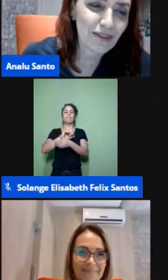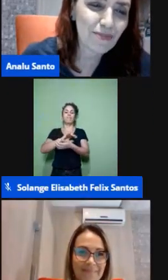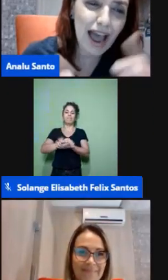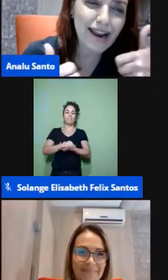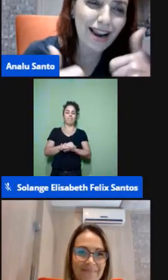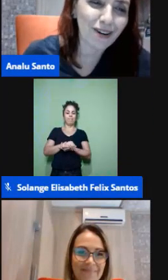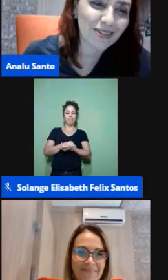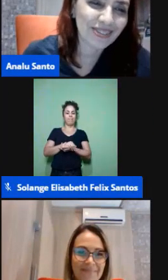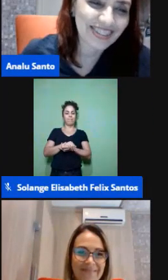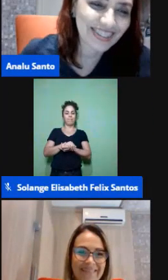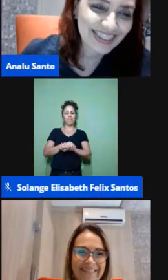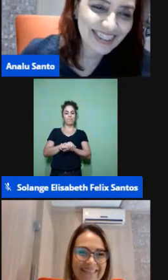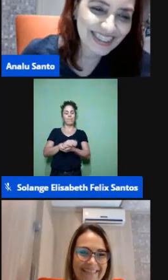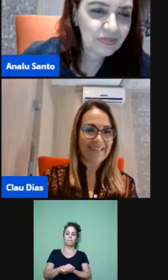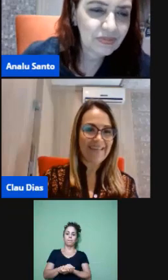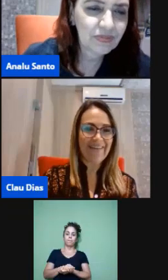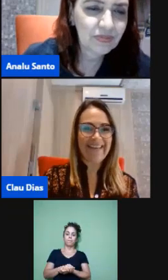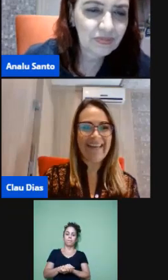Vamos lá, Clau.